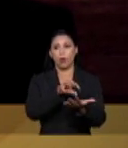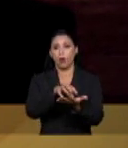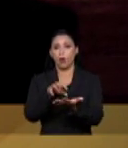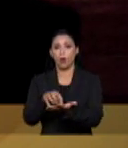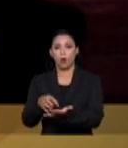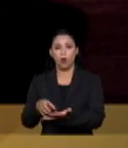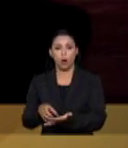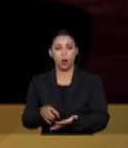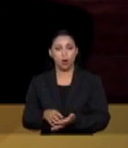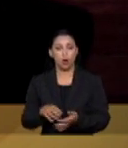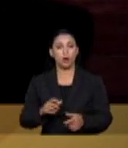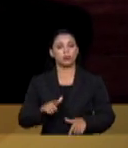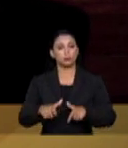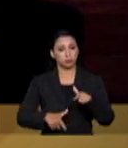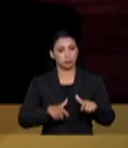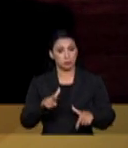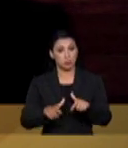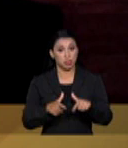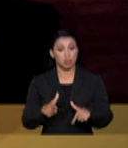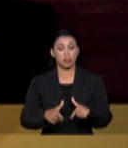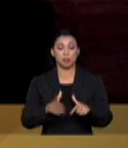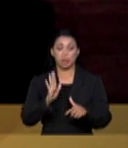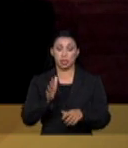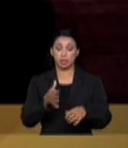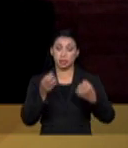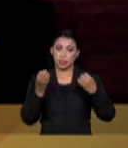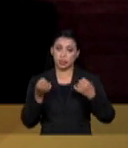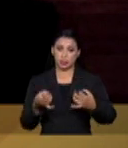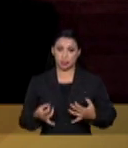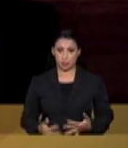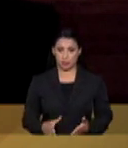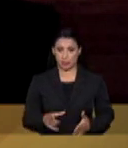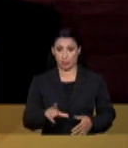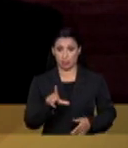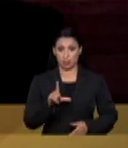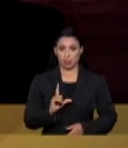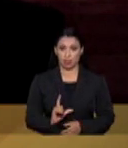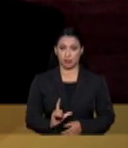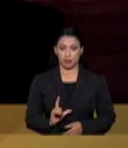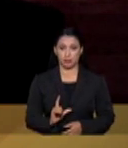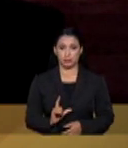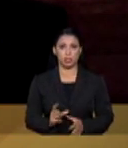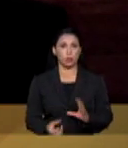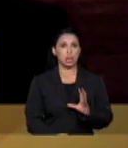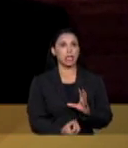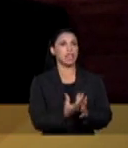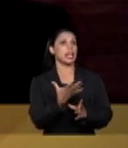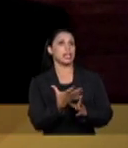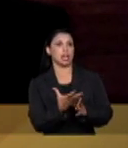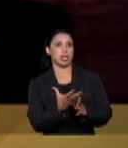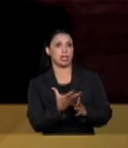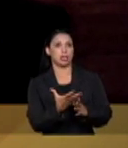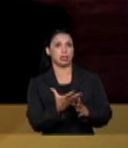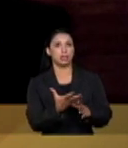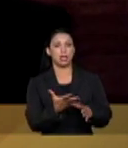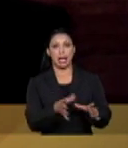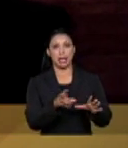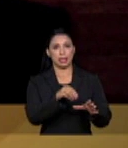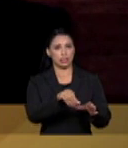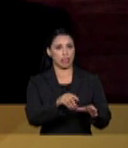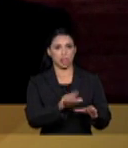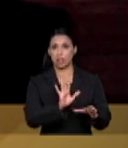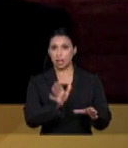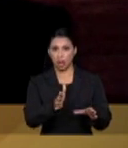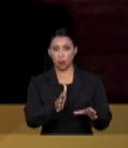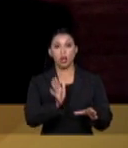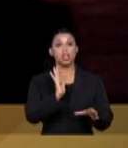conforme o procedimento que acima mencionei mas que não cria até rende apenas reconhece